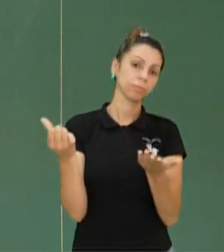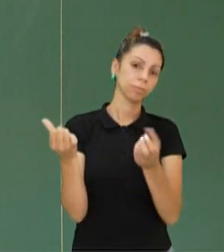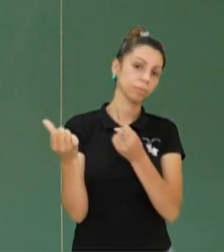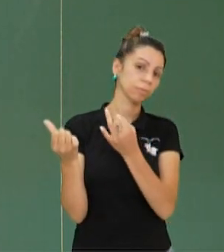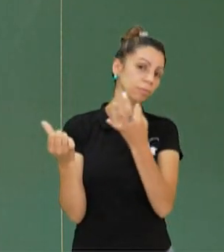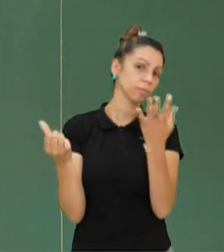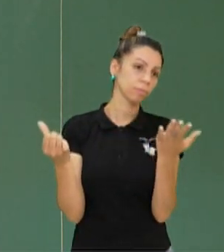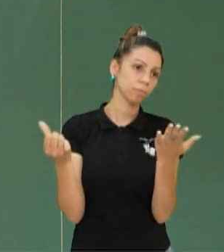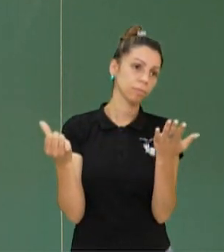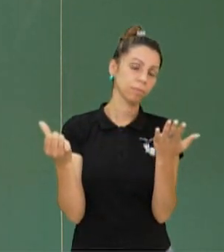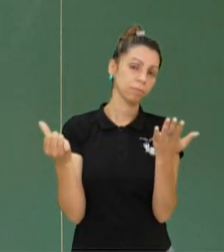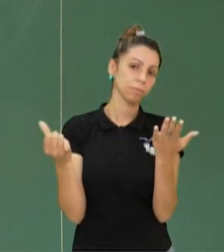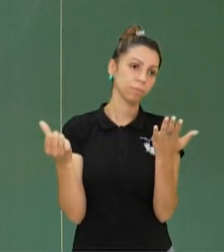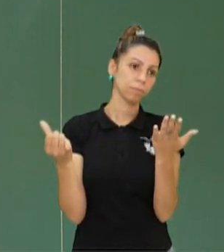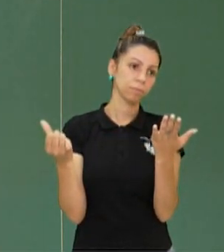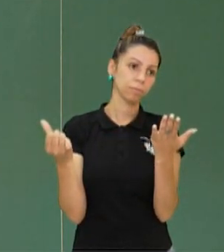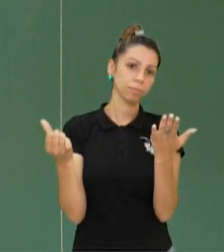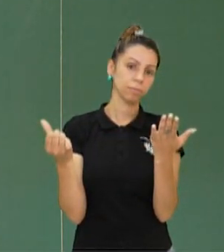tenho